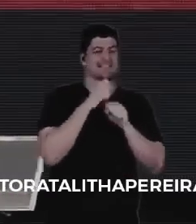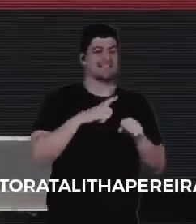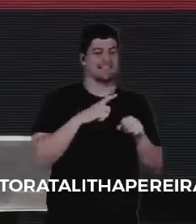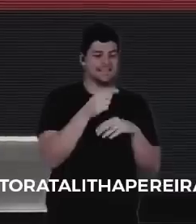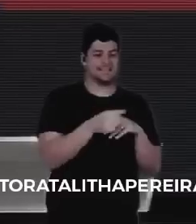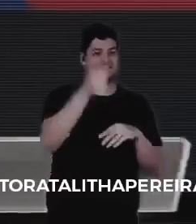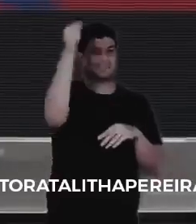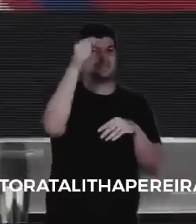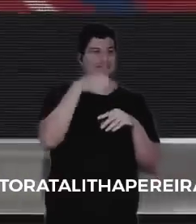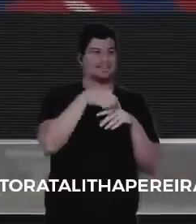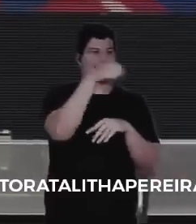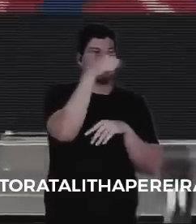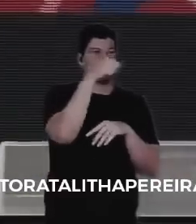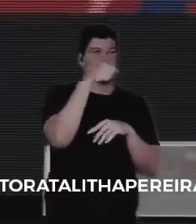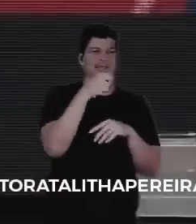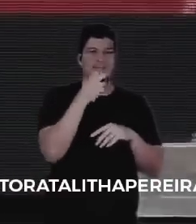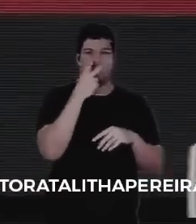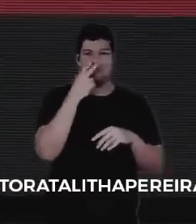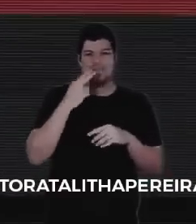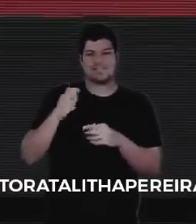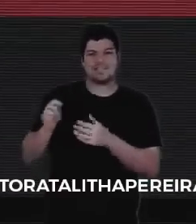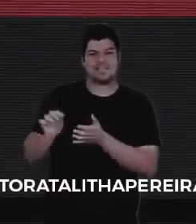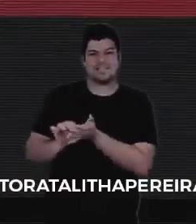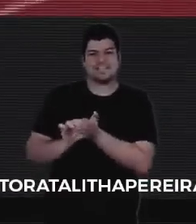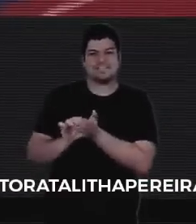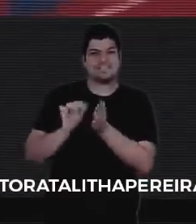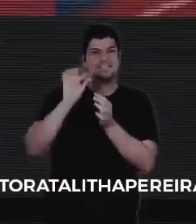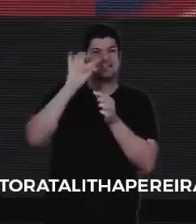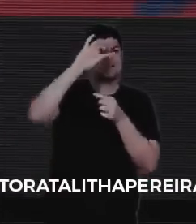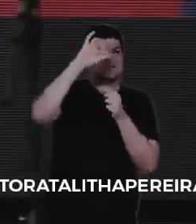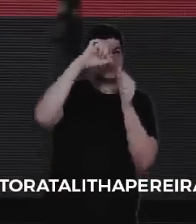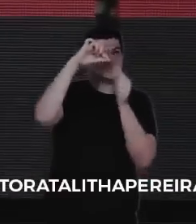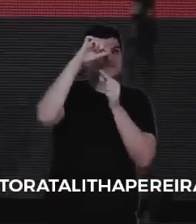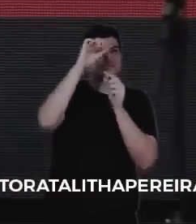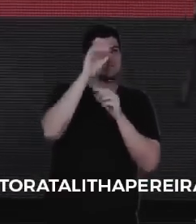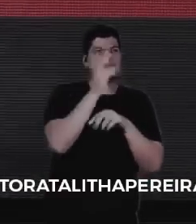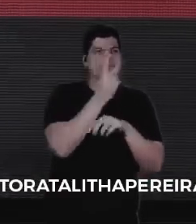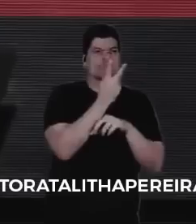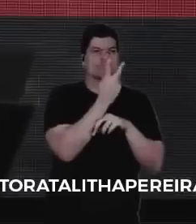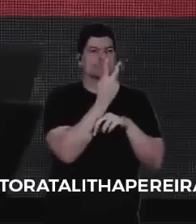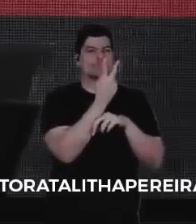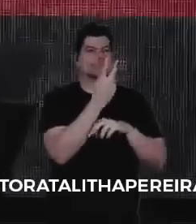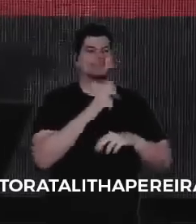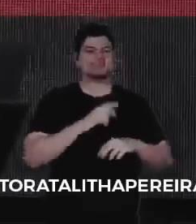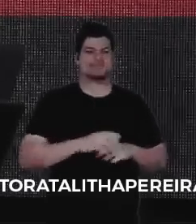tem que colocar o bombril para pegar direitinho. Você não é dessa época, não?